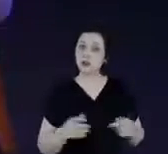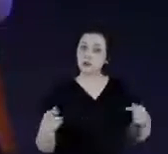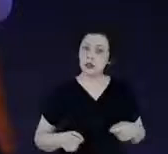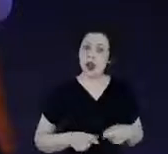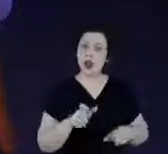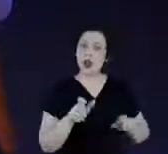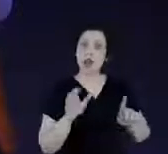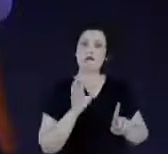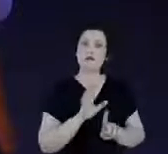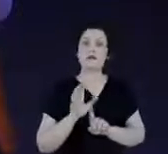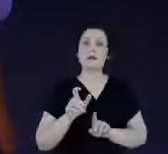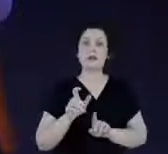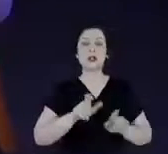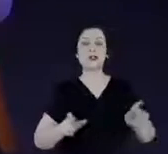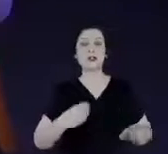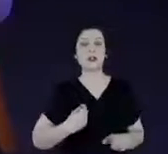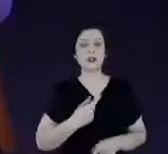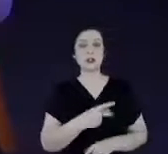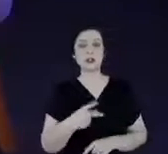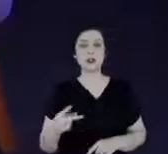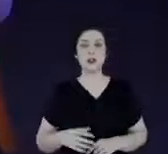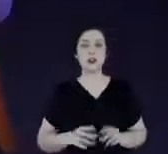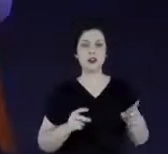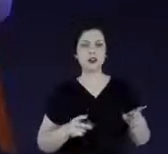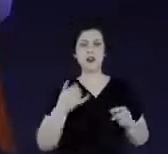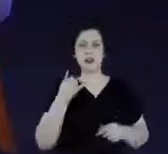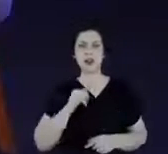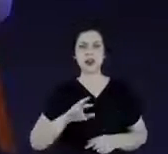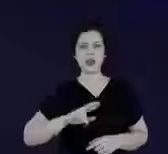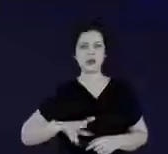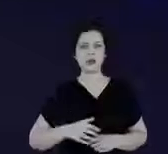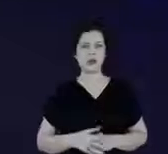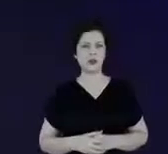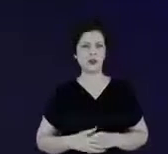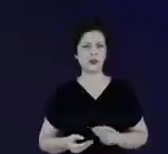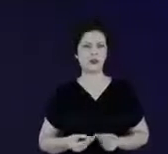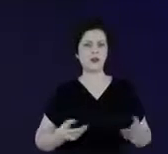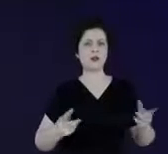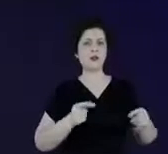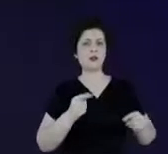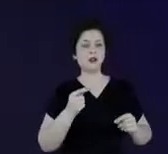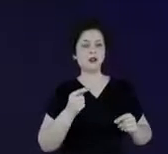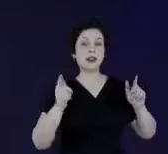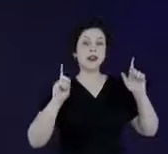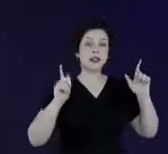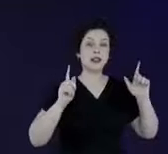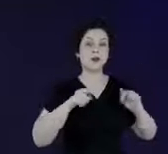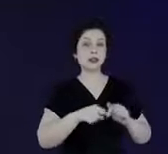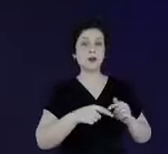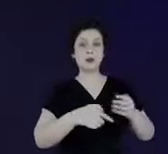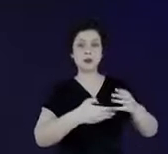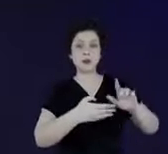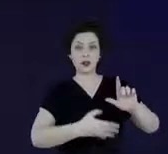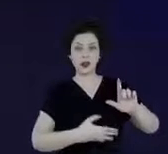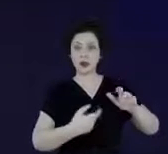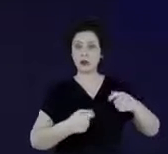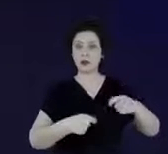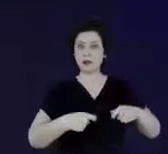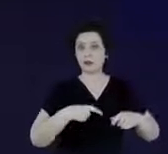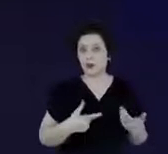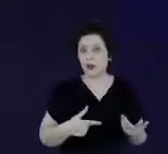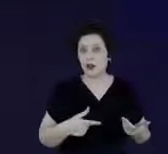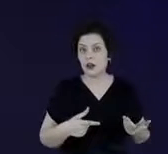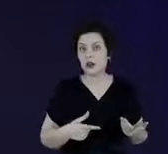vida das pessoas nem a gente não está vendendo energia é essa verdade entregue energia a gente traga o quê entretenimento que ele Netflix precisa disso né